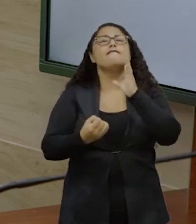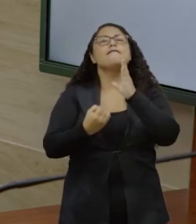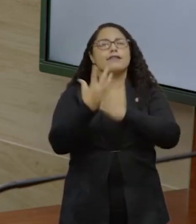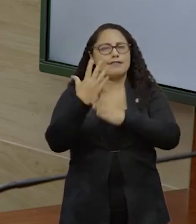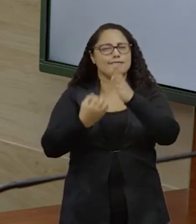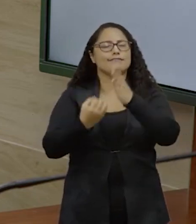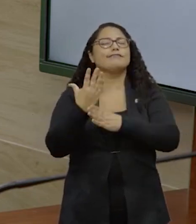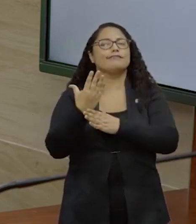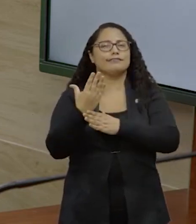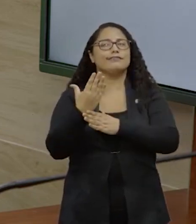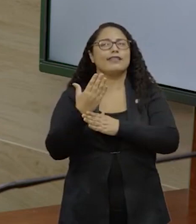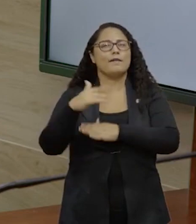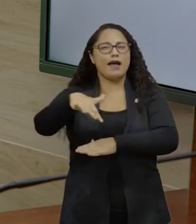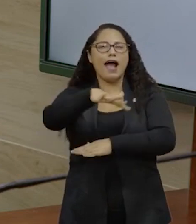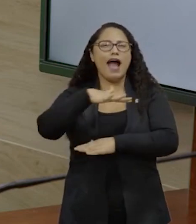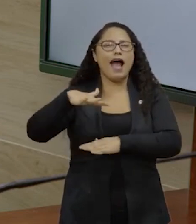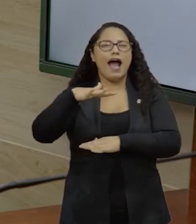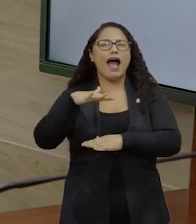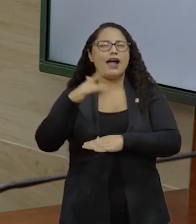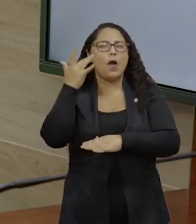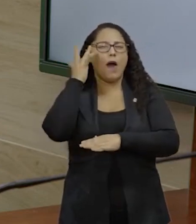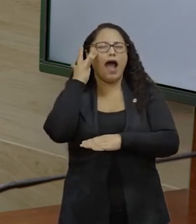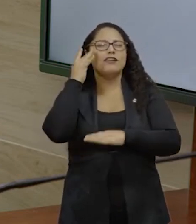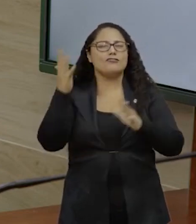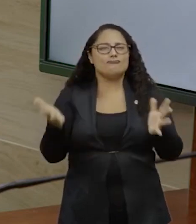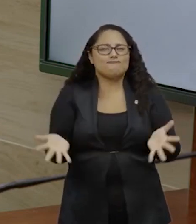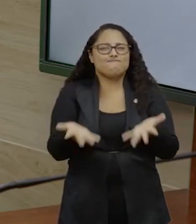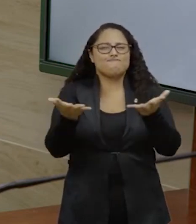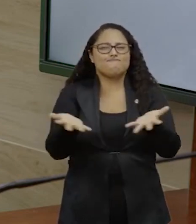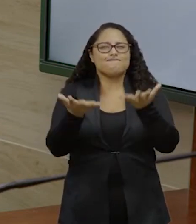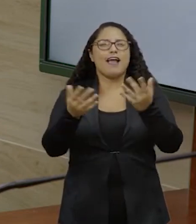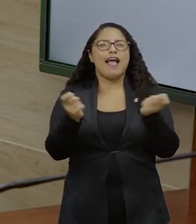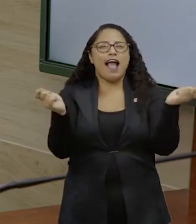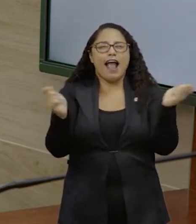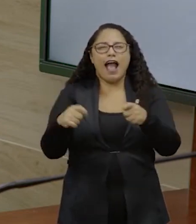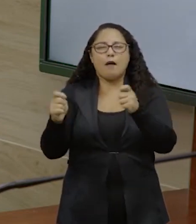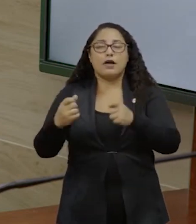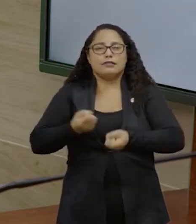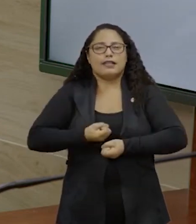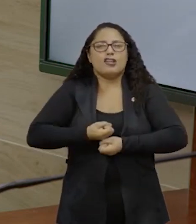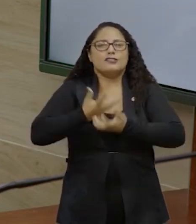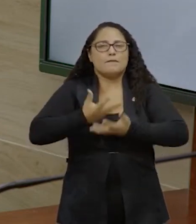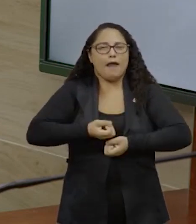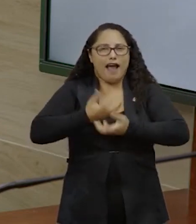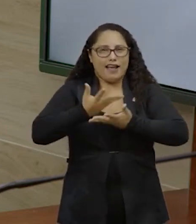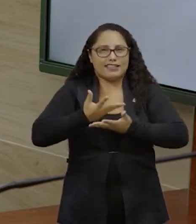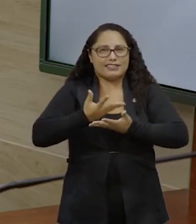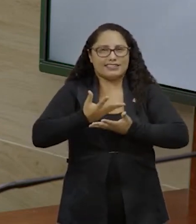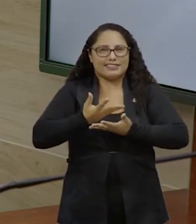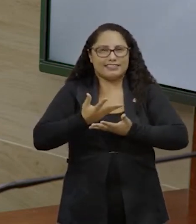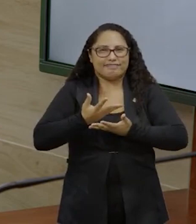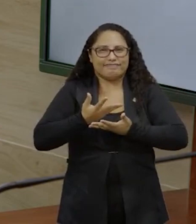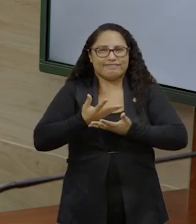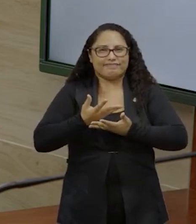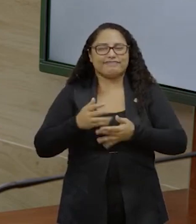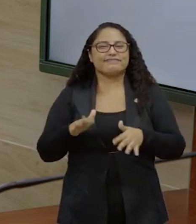surgir. Vai ser uma área aí que eu acho que vai ser bem aquecida, essa capacidade de você se expressar.